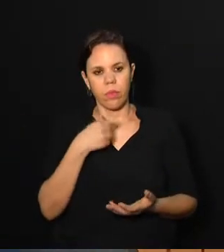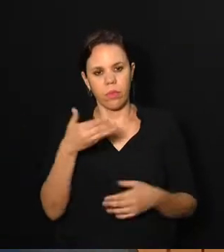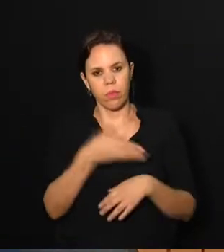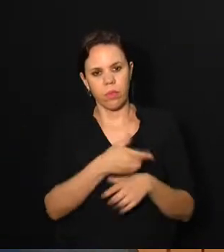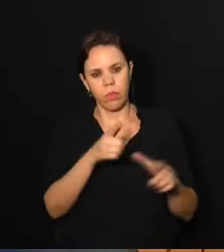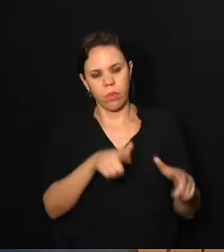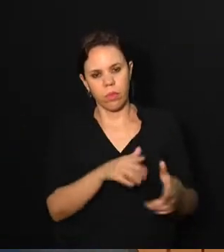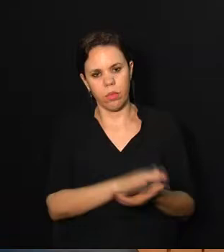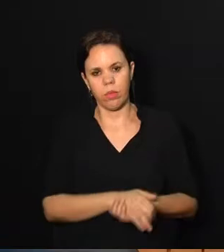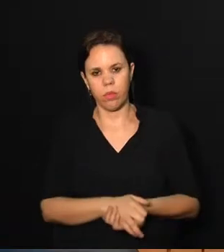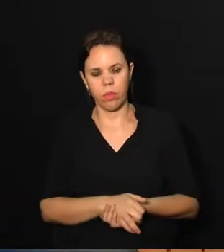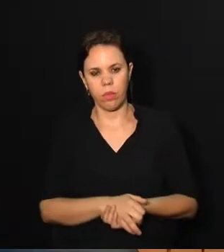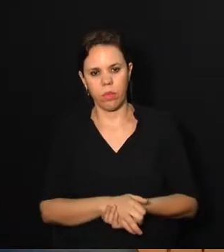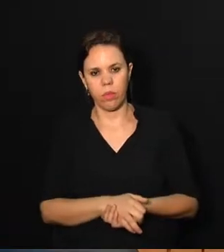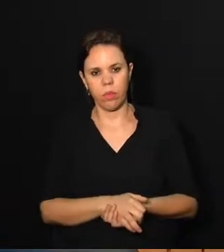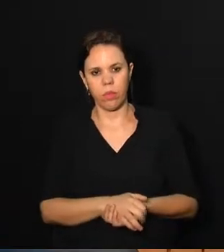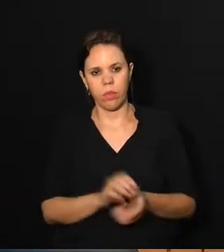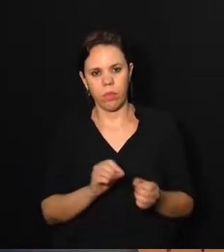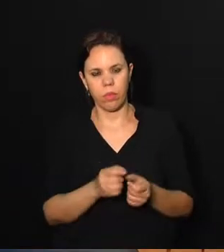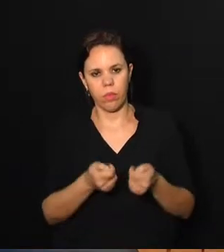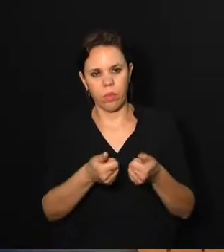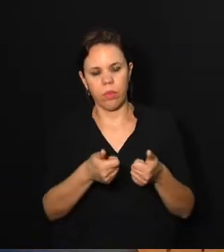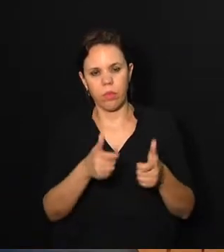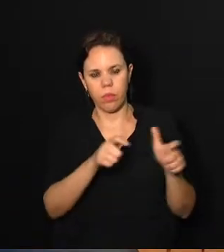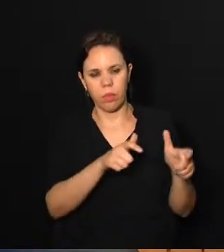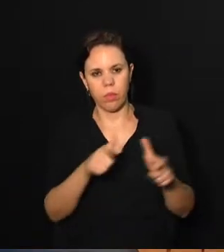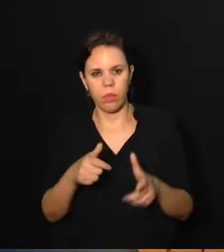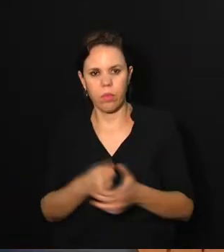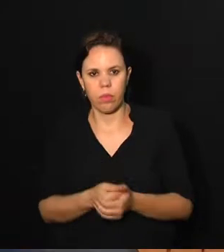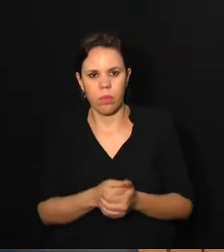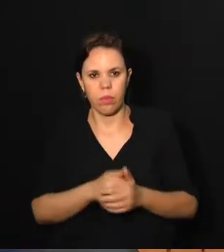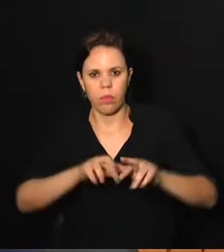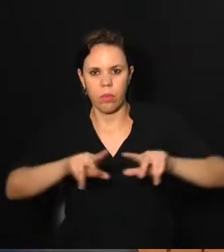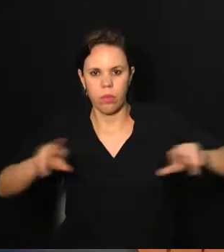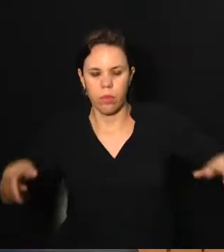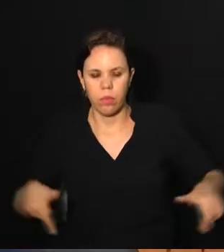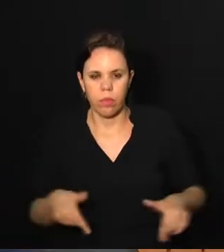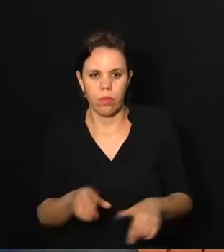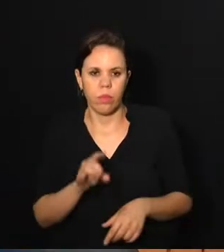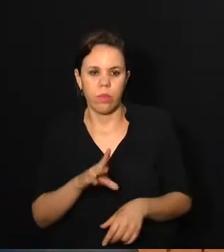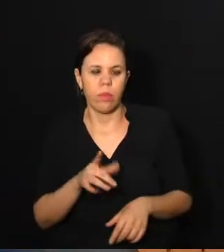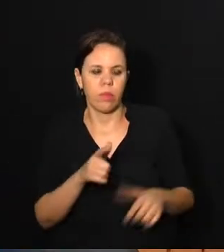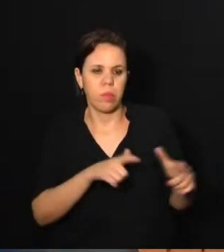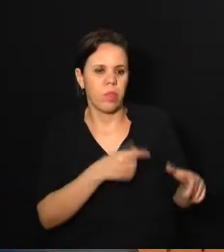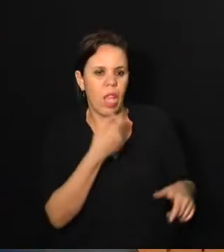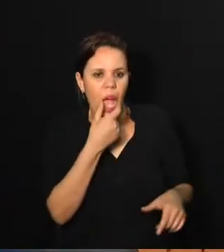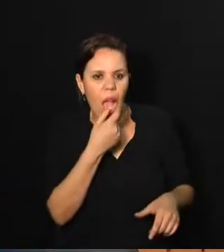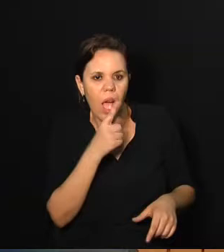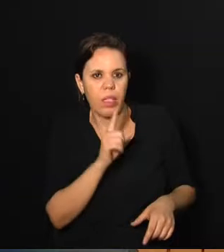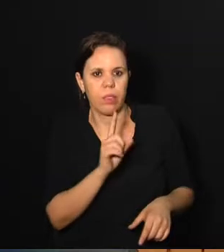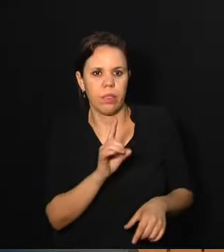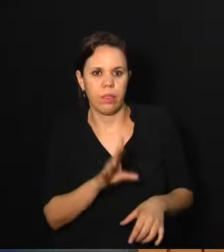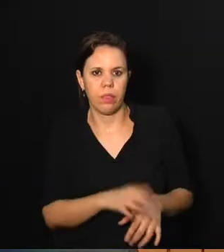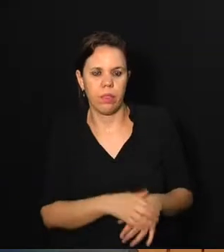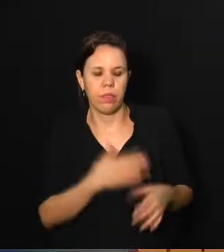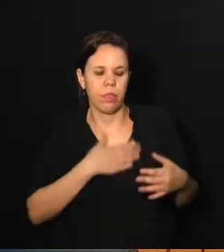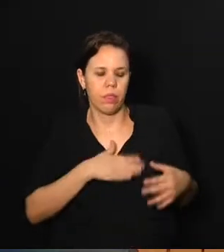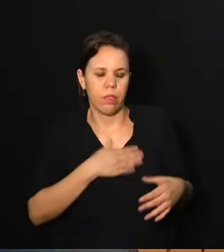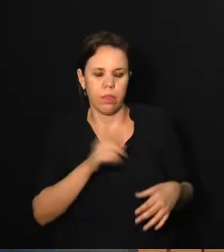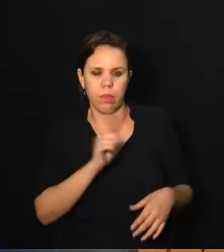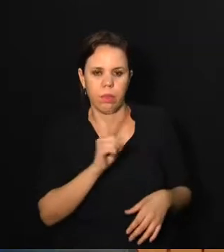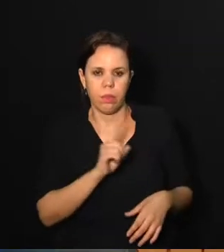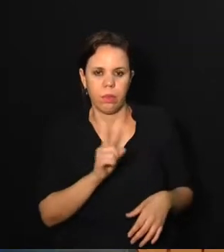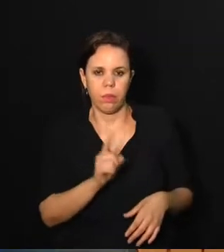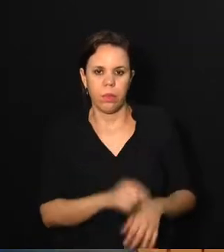espaço. Então, as atividades que são oferecidas são atividades diversas, não é um local para tomar remédio e para descansar, não